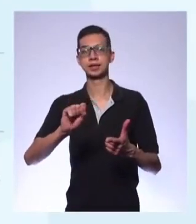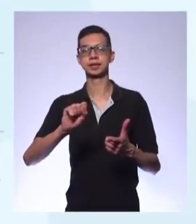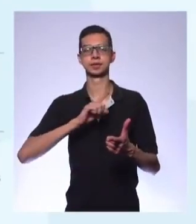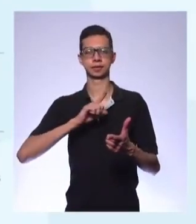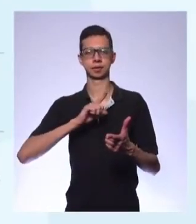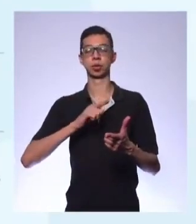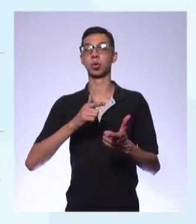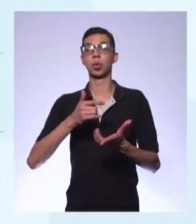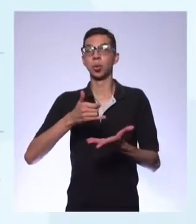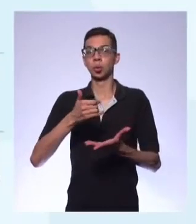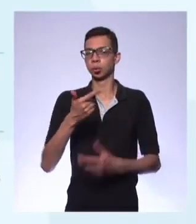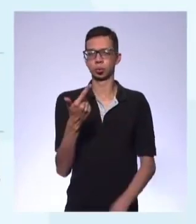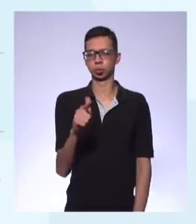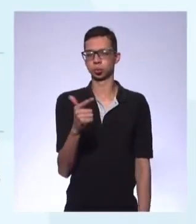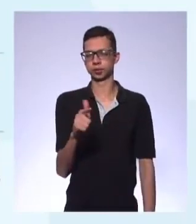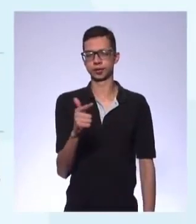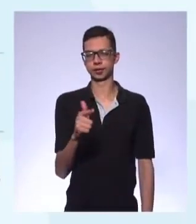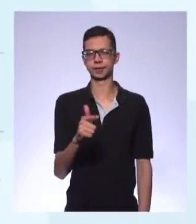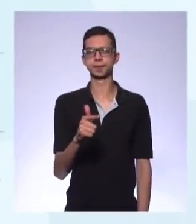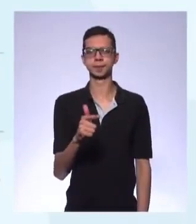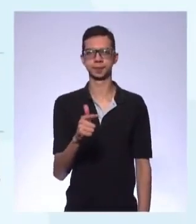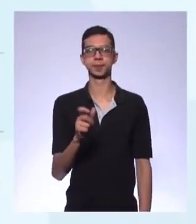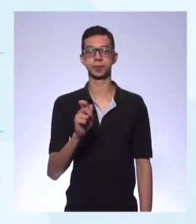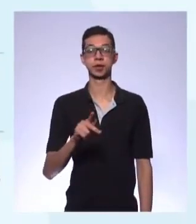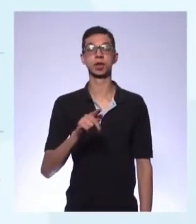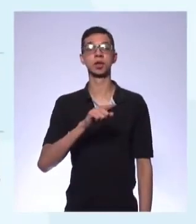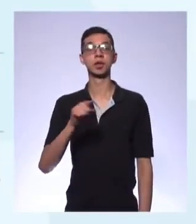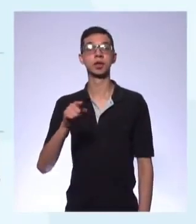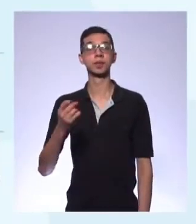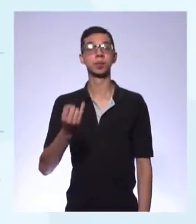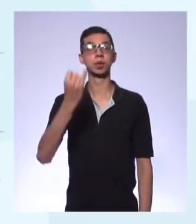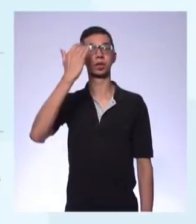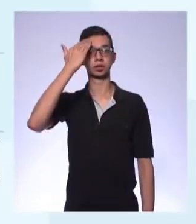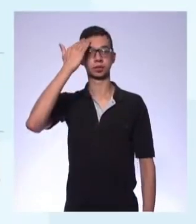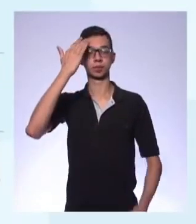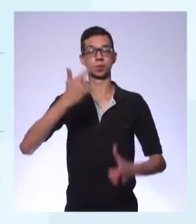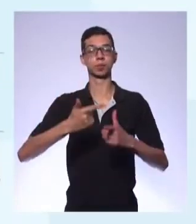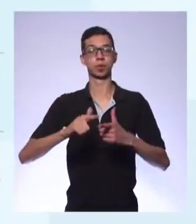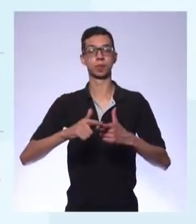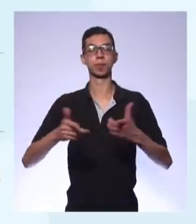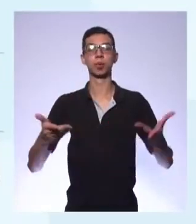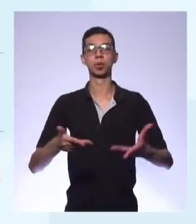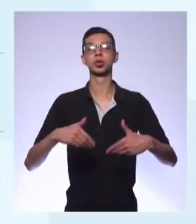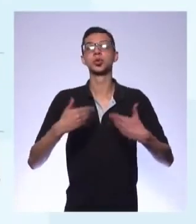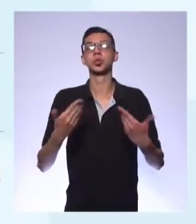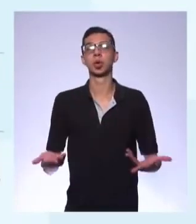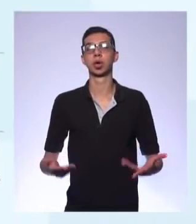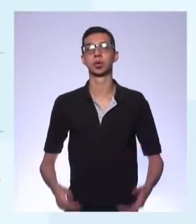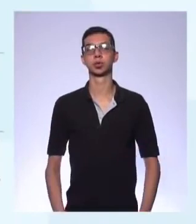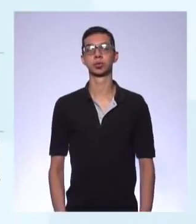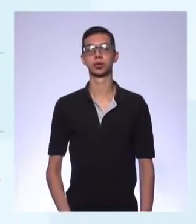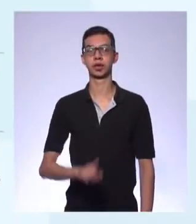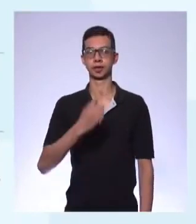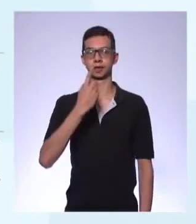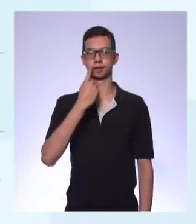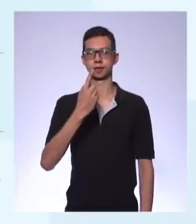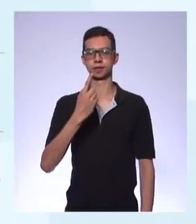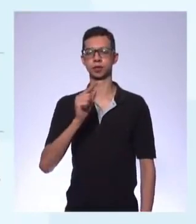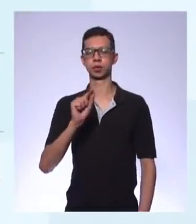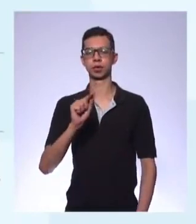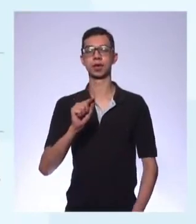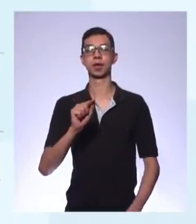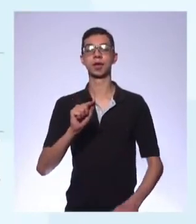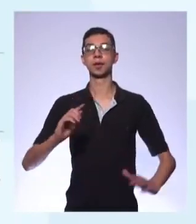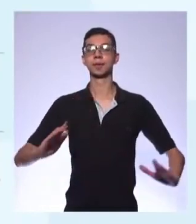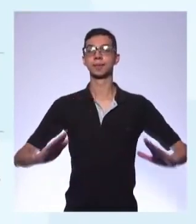tá bom? Então, é importante eu saber. O problema nosso hoje, o que está acontecendo? Né, se a gente vê a base da pirâmide da maioria das